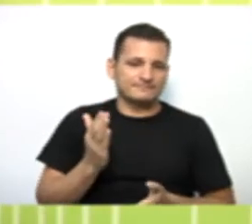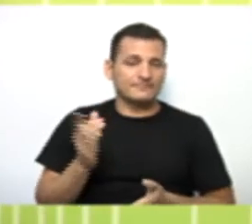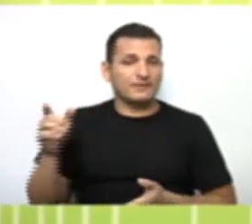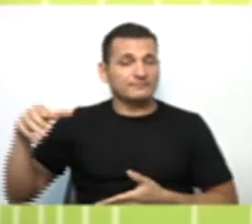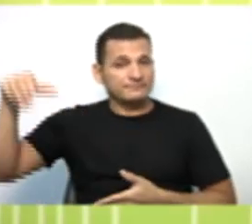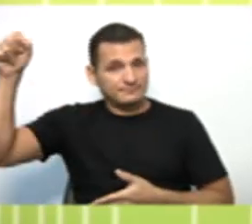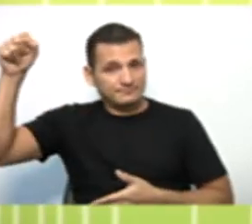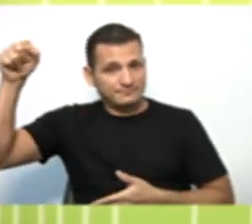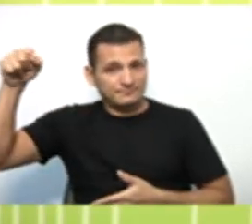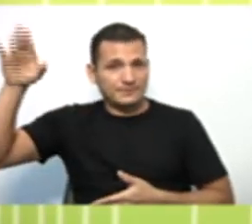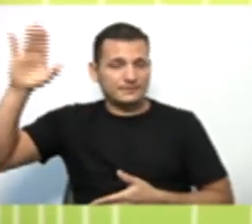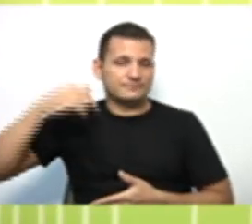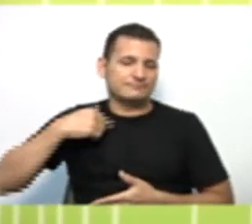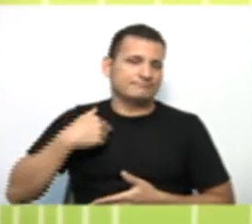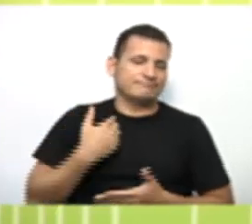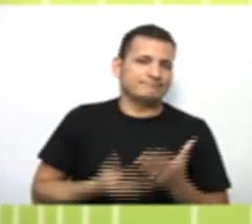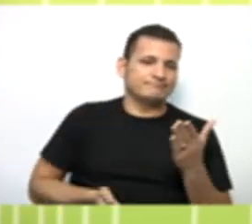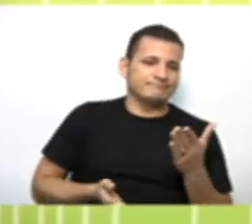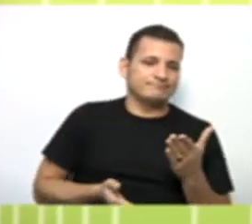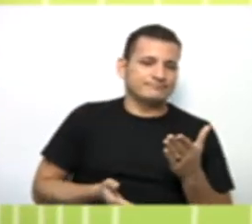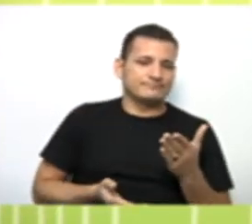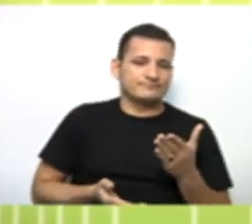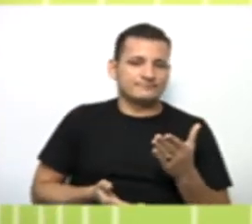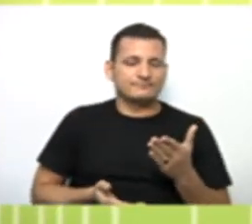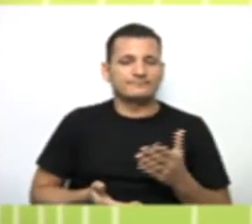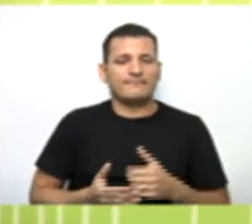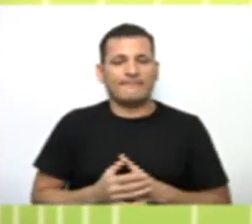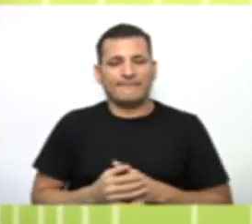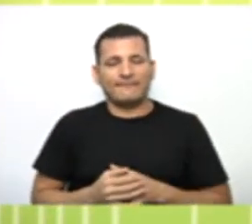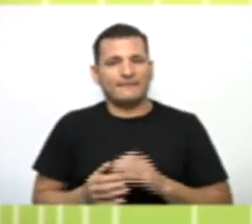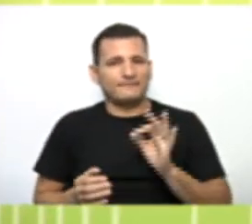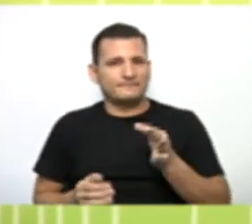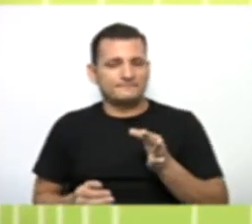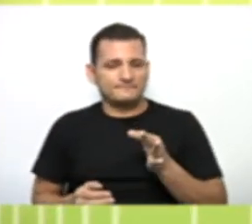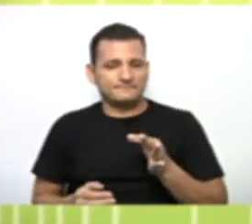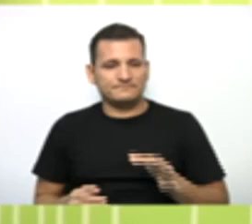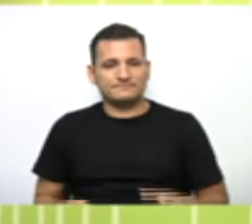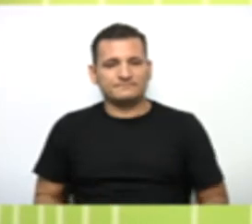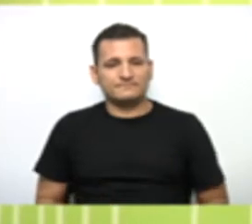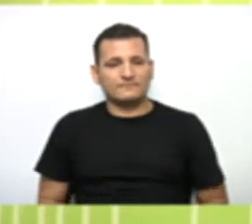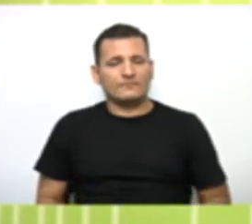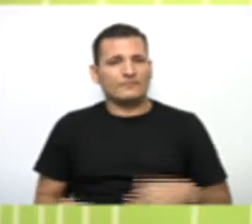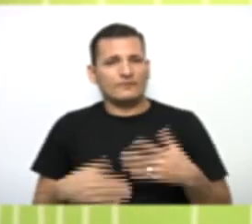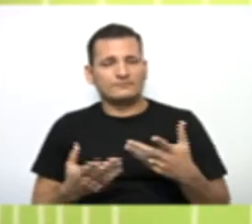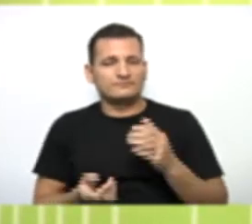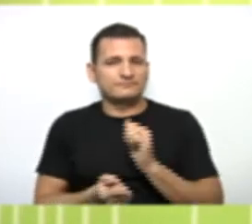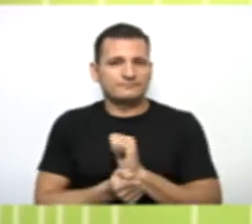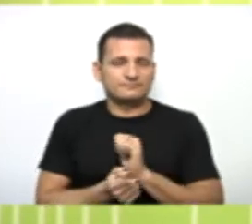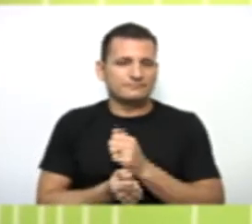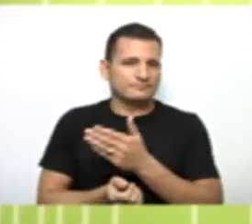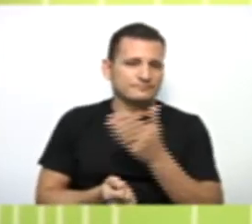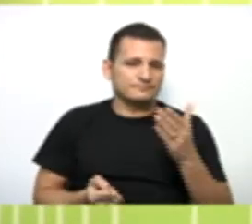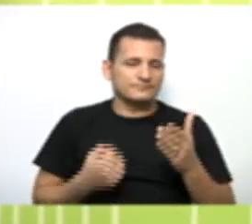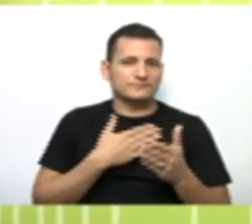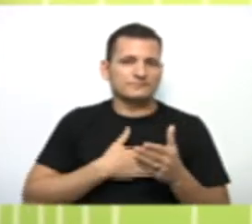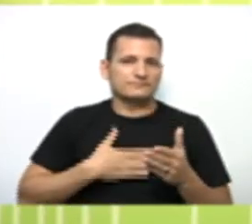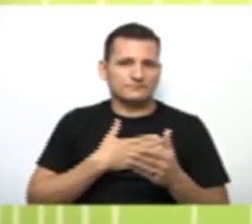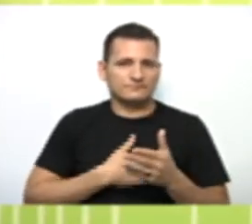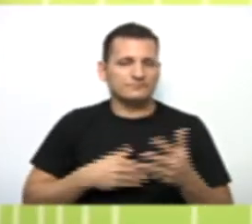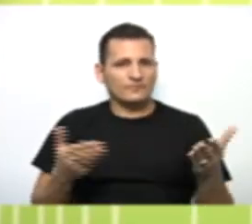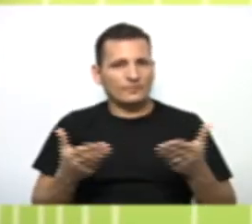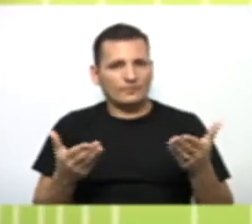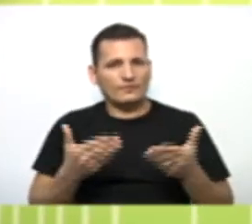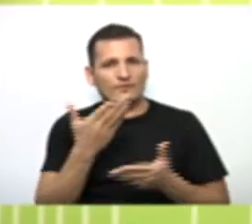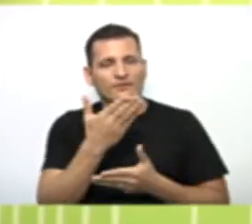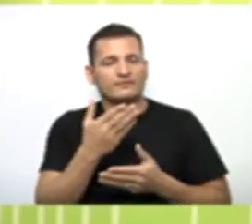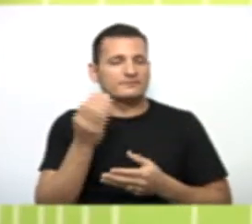ele ganhou demais e eu perdi demais. Tá certo, gente? Espero que você tenha gostado, desse nosso